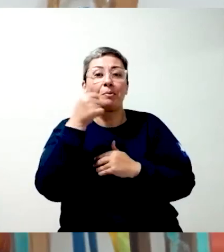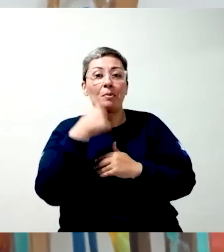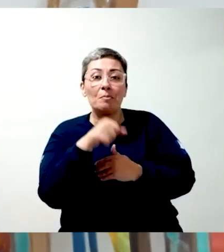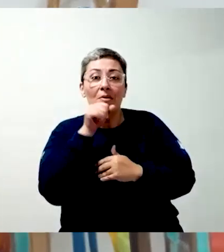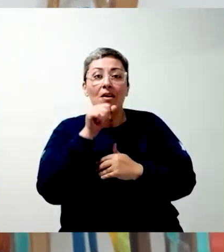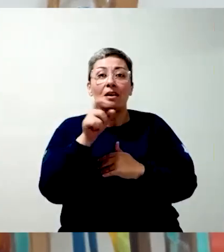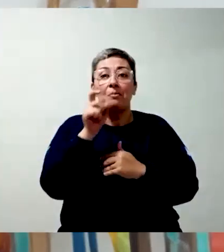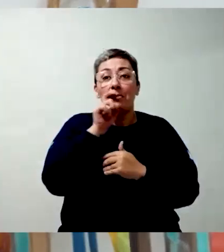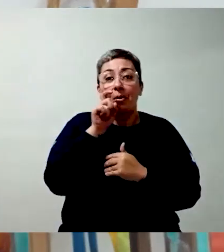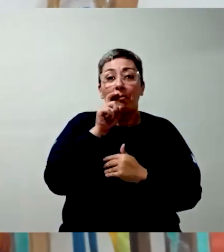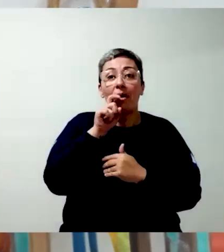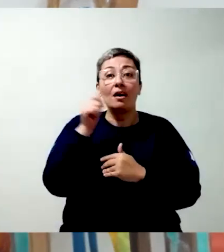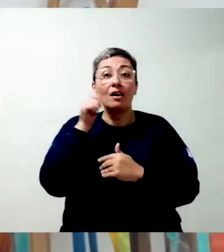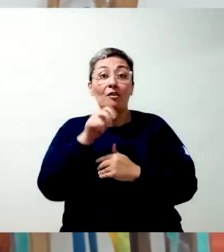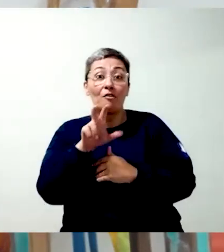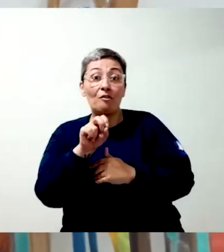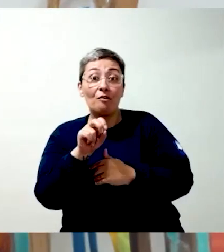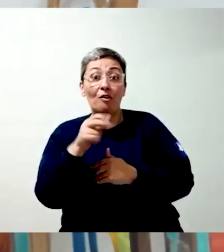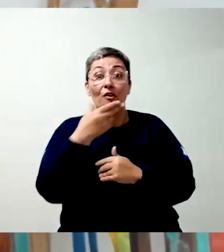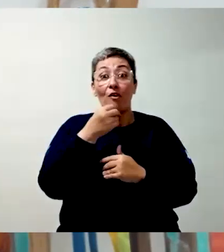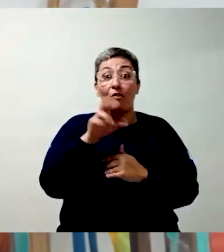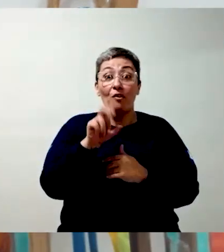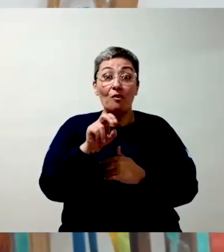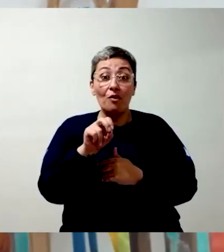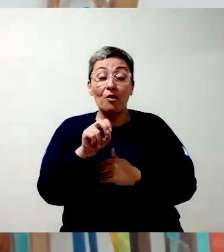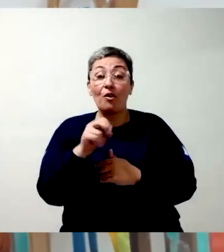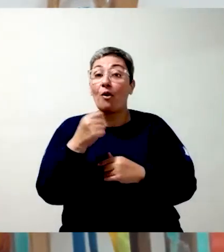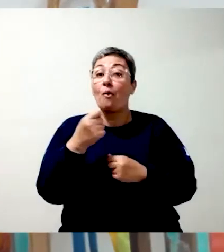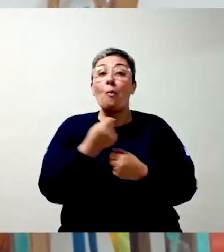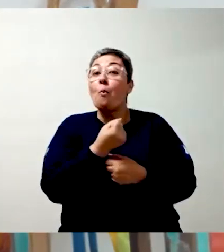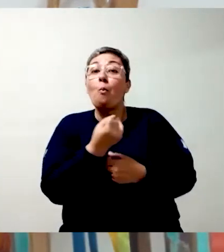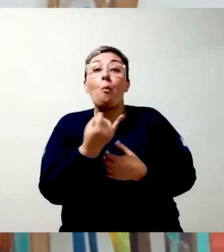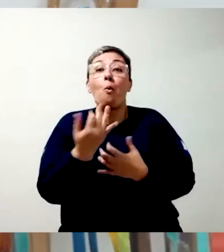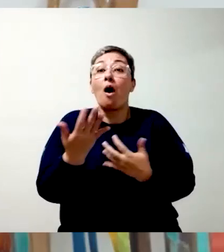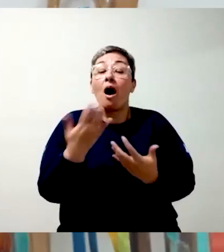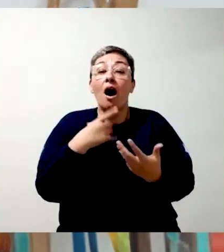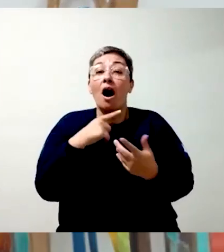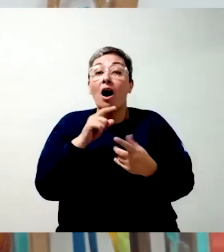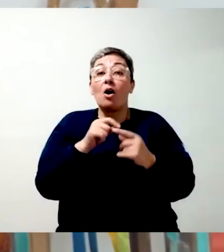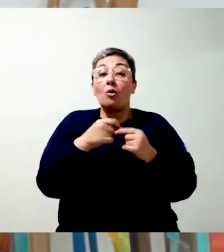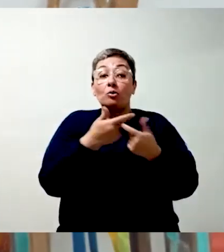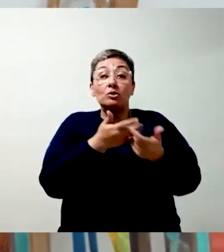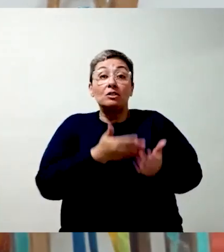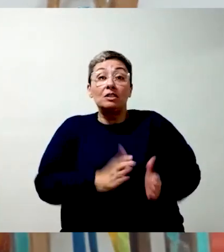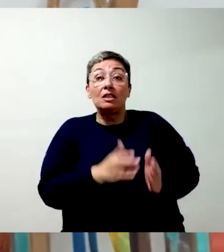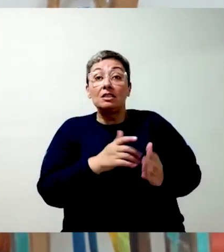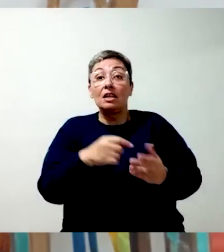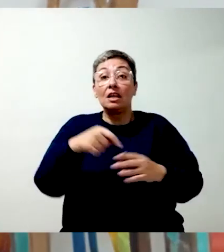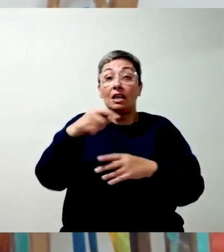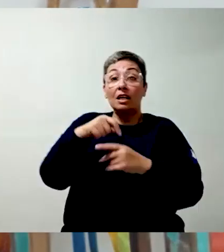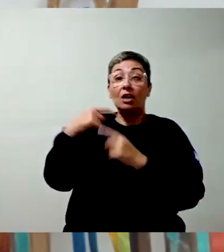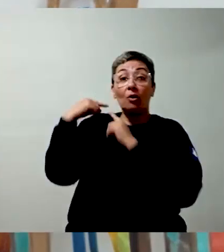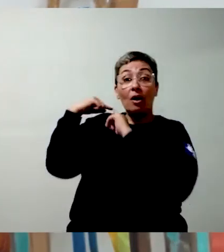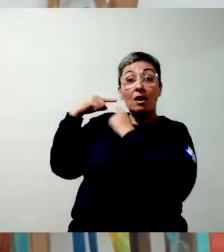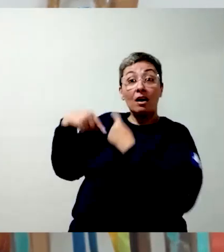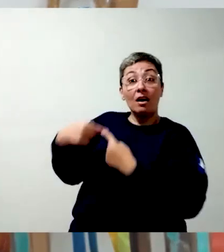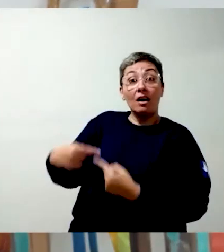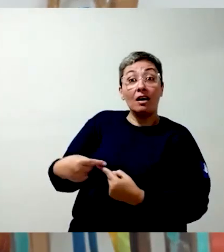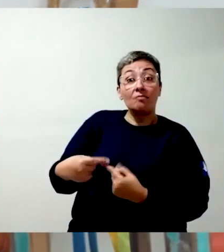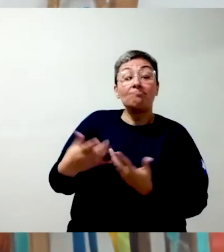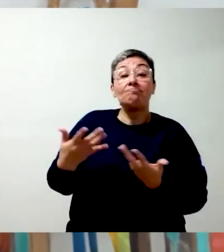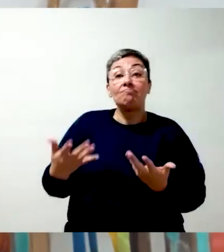mamãe, para o papai, para a vovó, para o vovô, quais são as descendências deles? E vocês